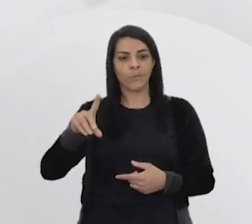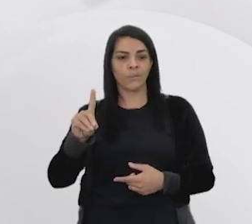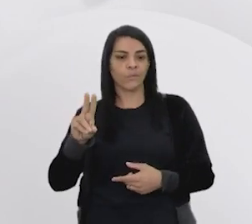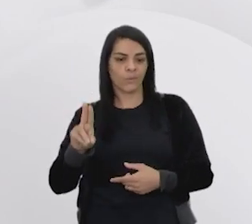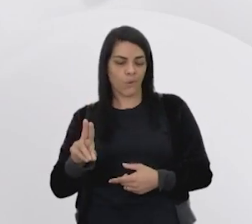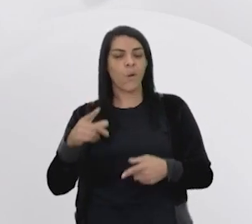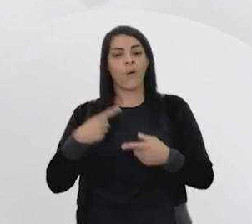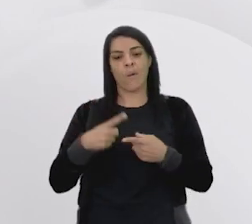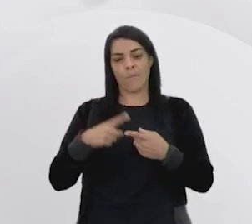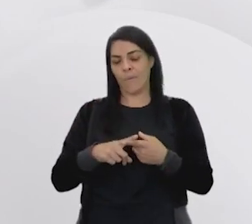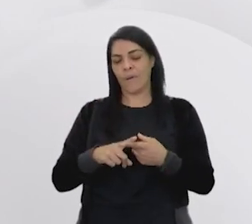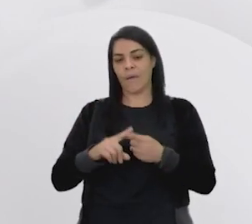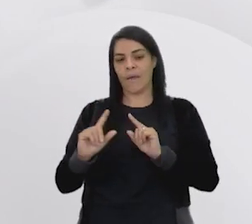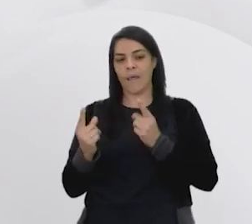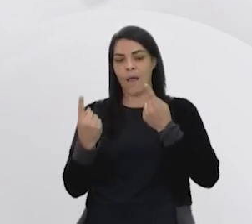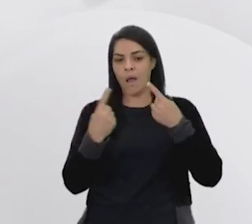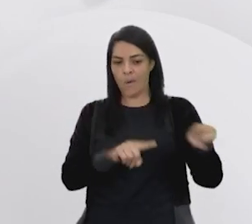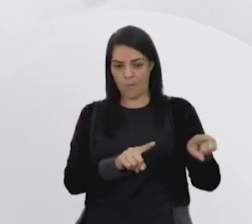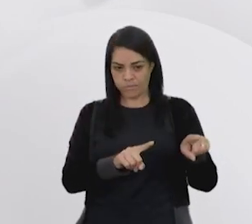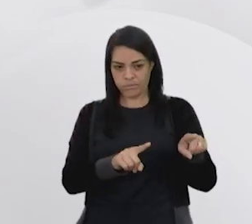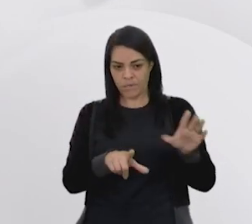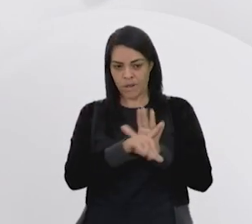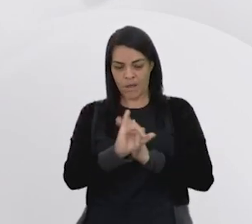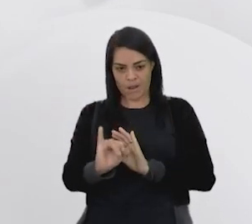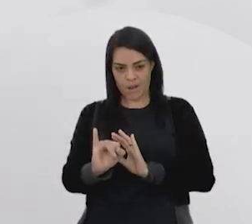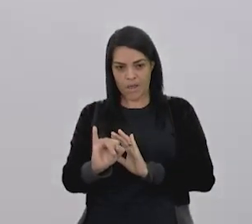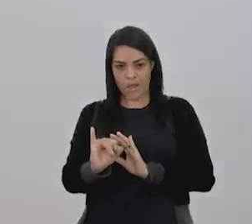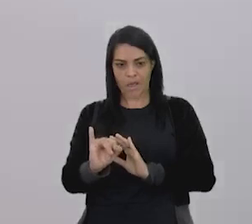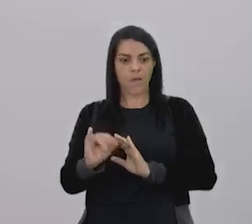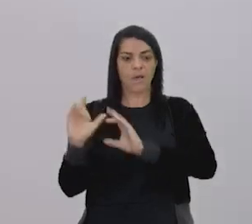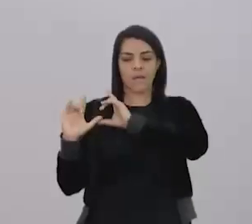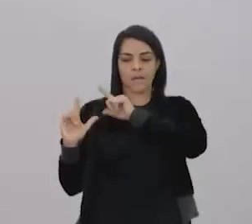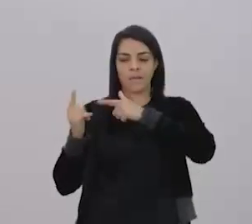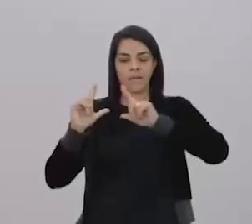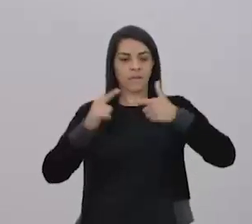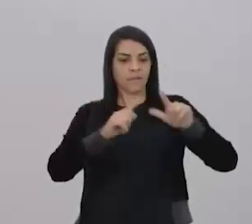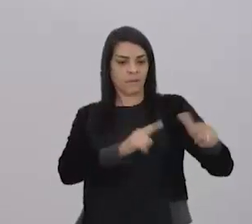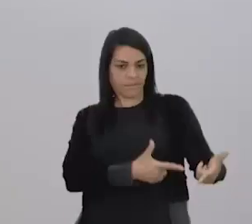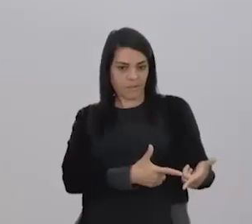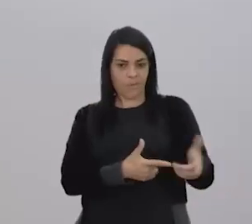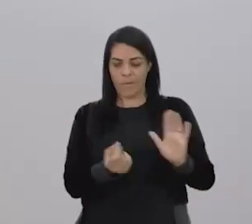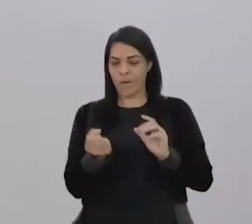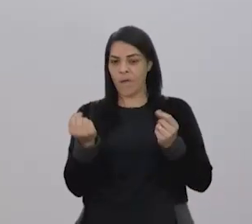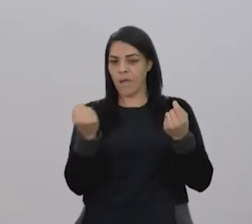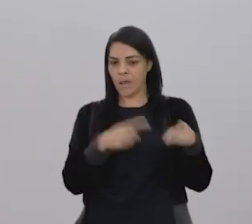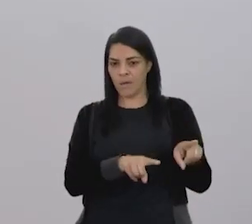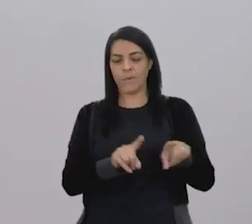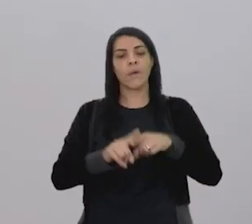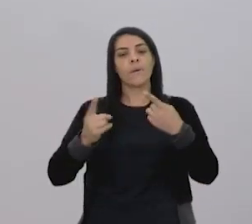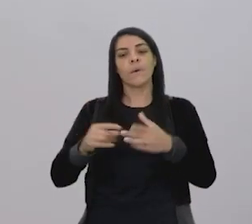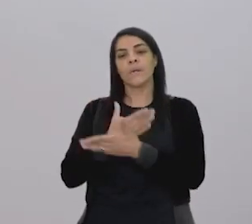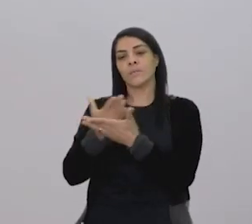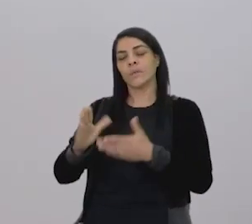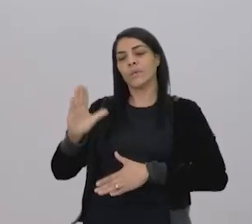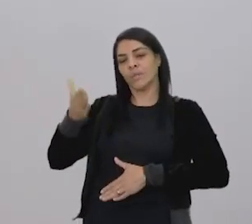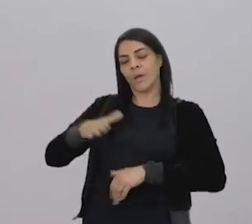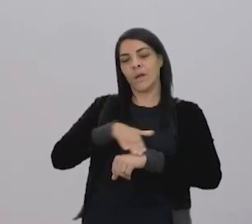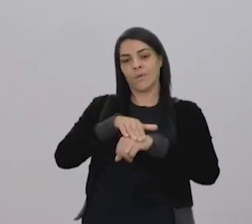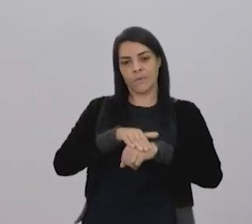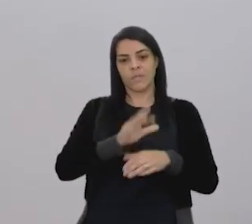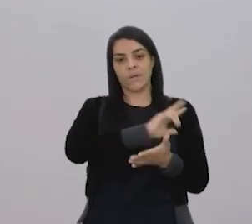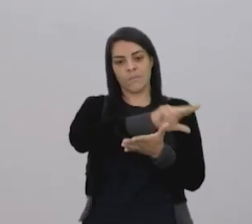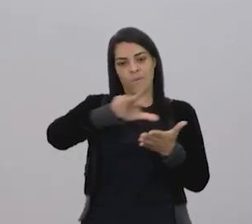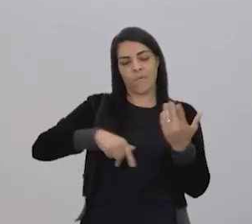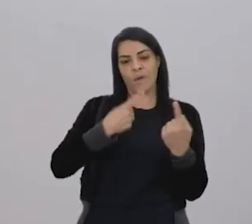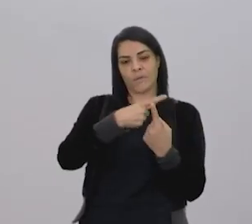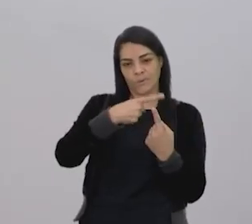bons costumes. Então, é interessante, a gente passou por diferentes tipos de arte, aqui a gente está falando de música e dança